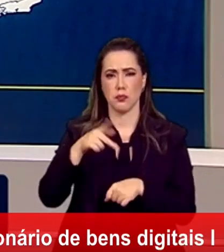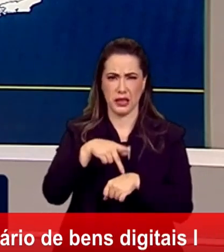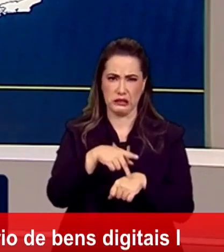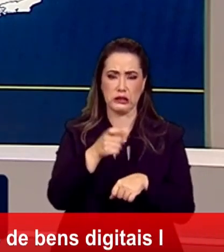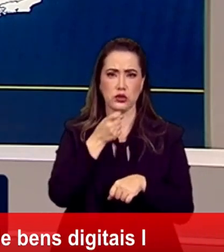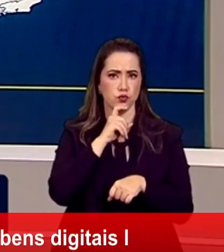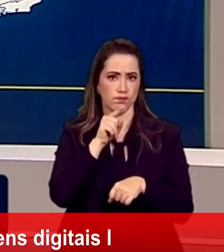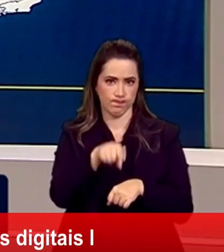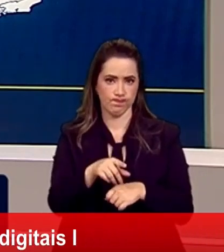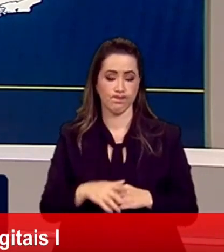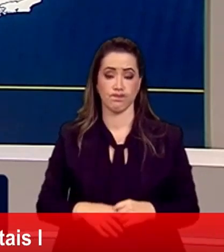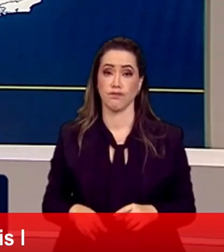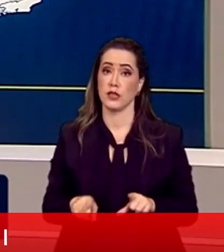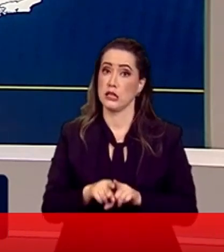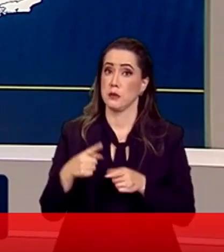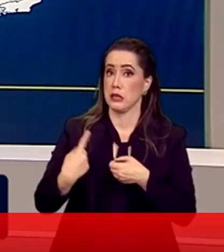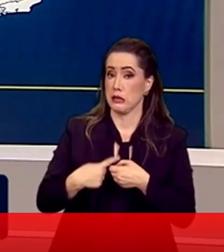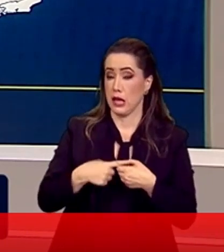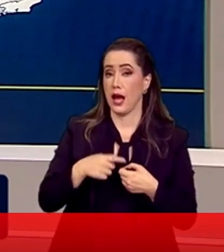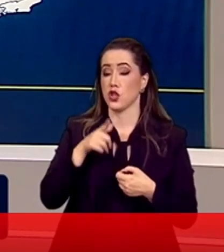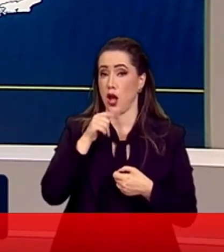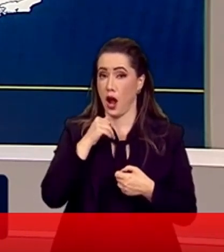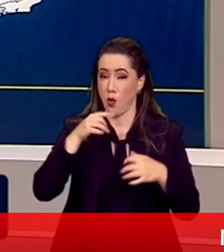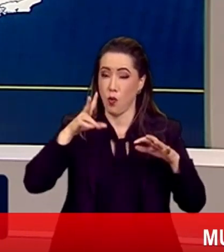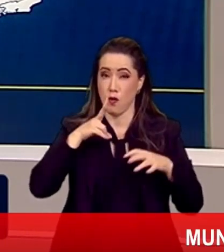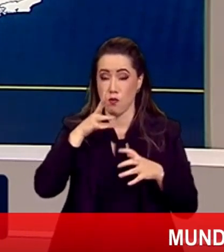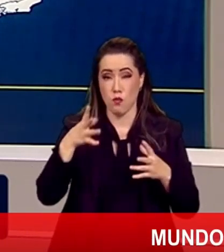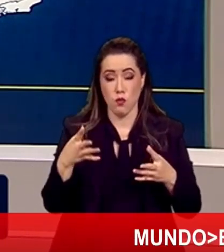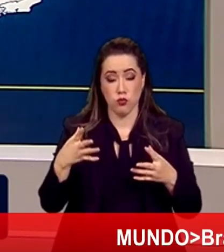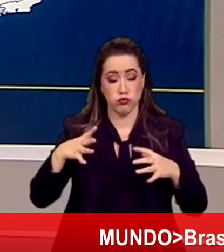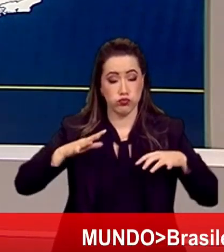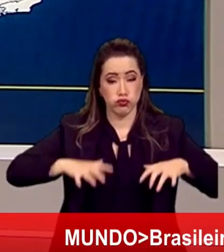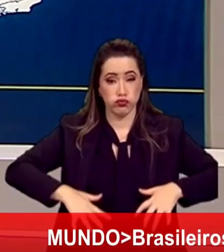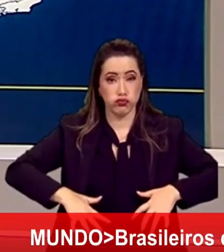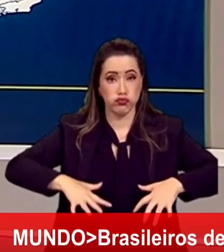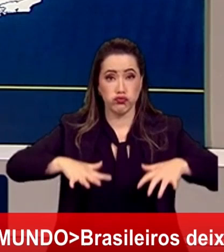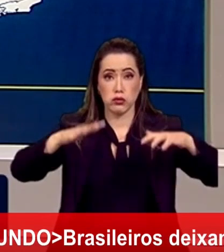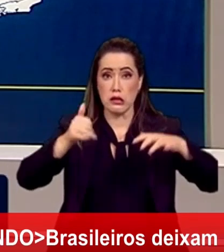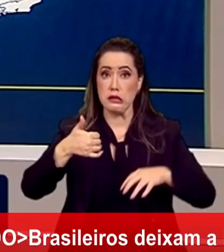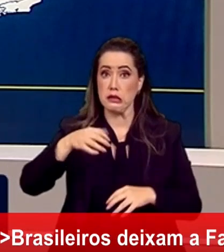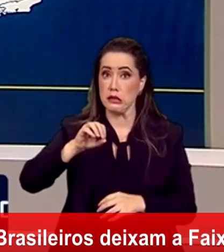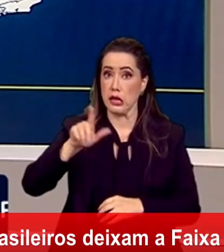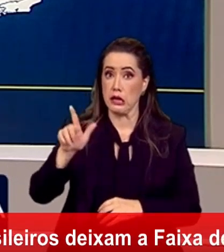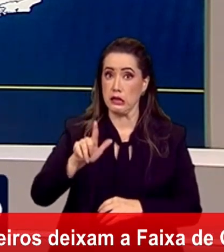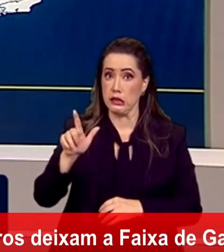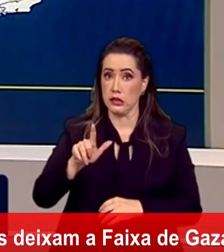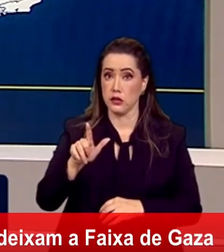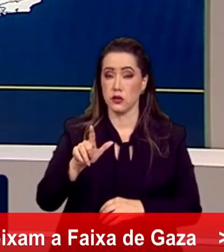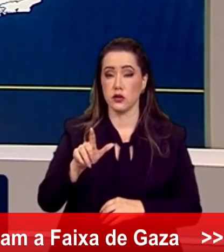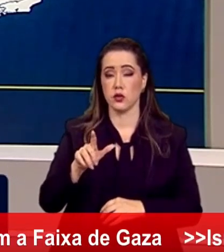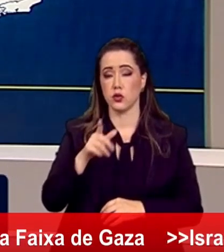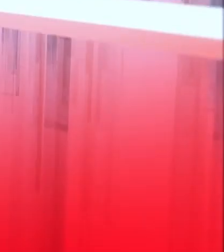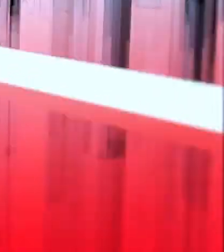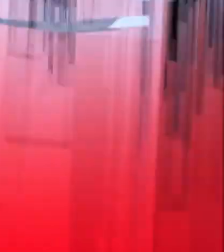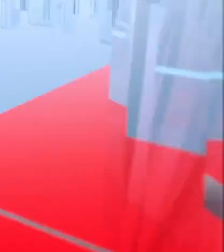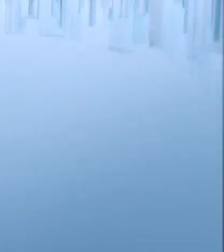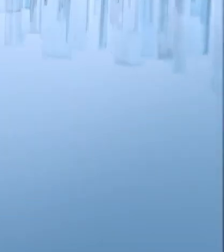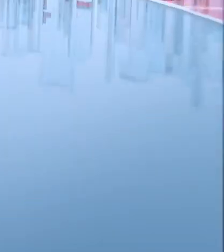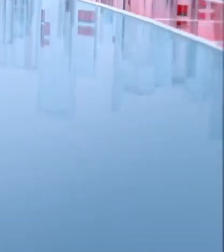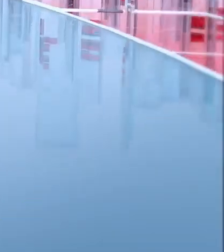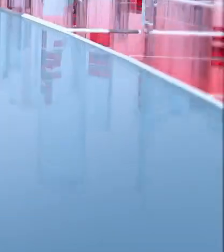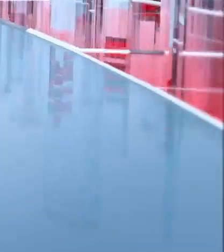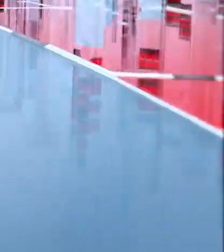Em algumas cidades, a quantidade de água pode acumular aí o equivalente a 100 litros de água por metro quadrado.